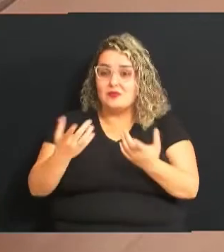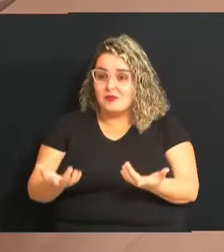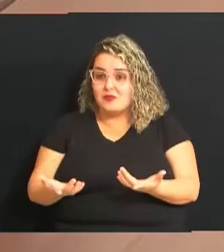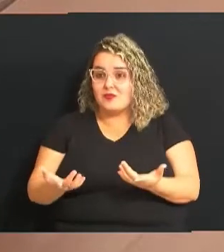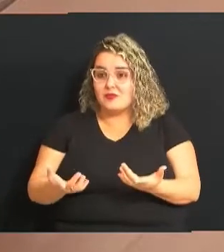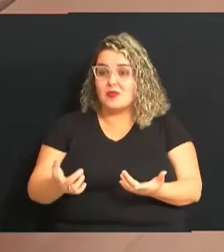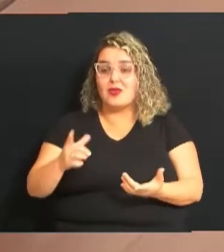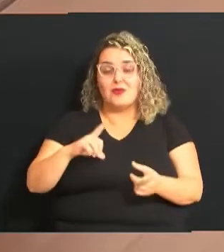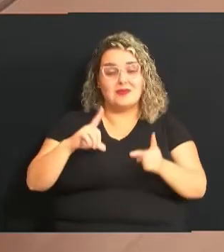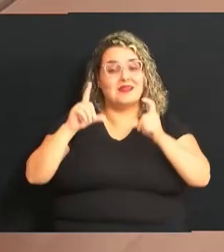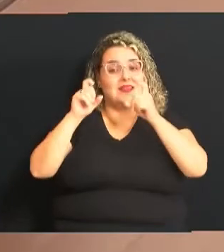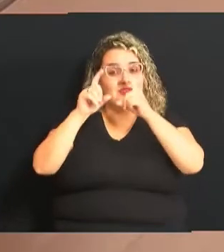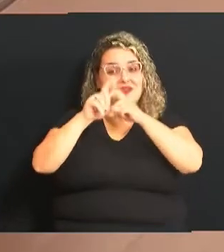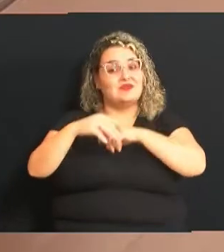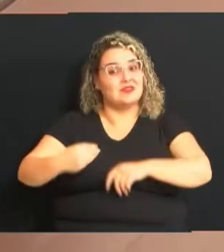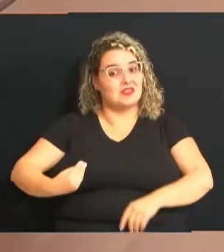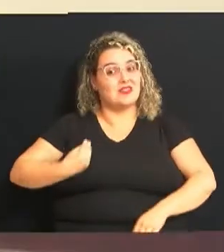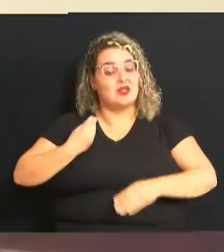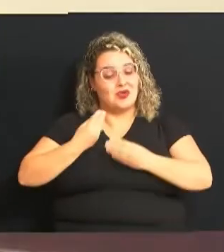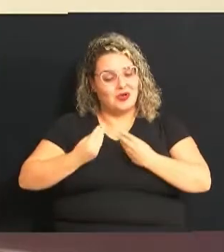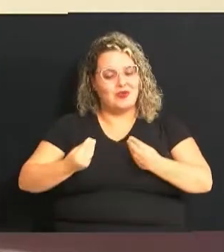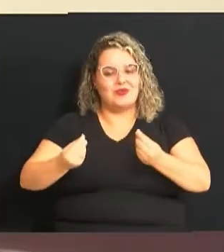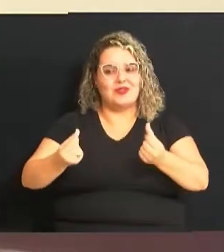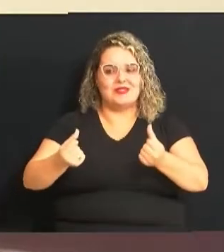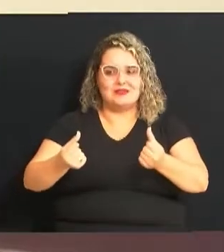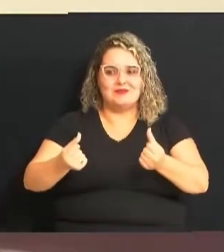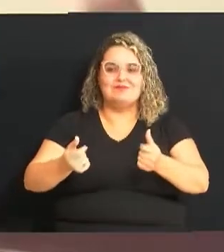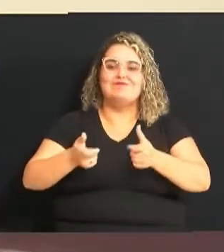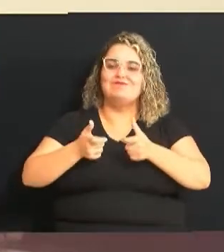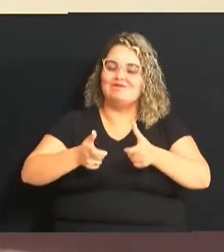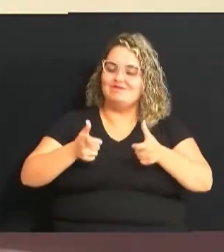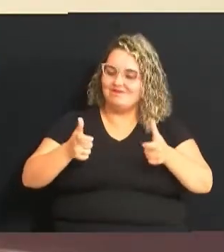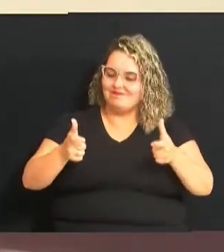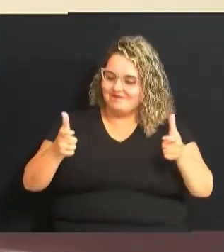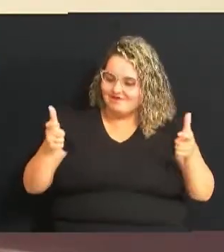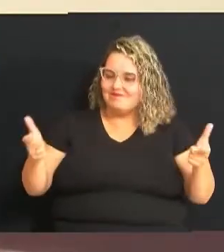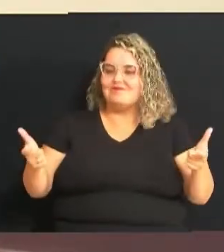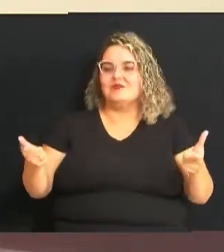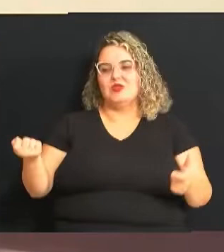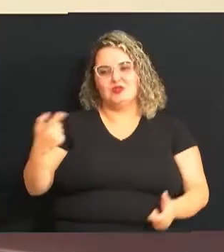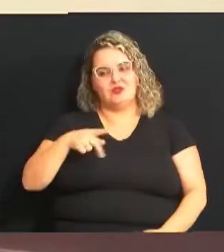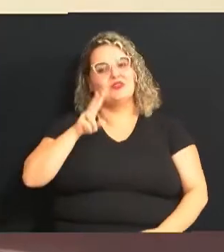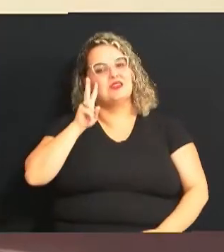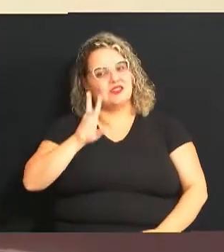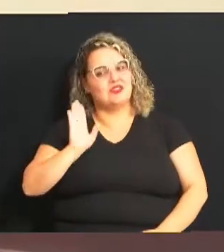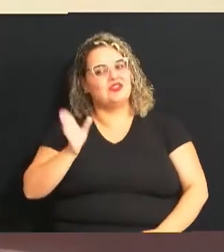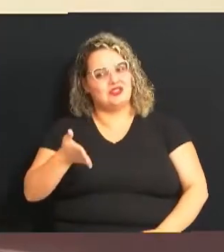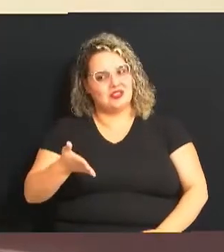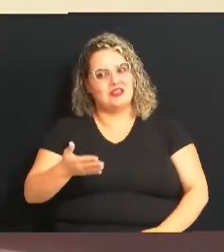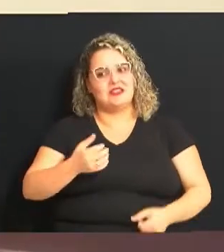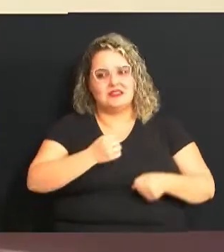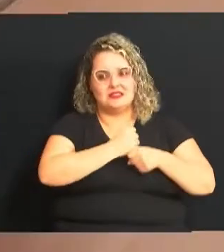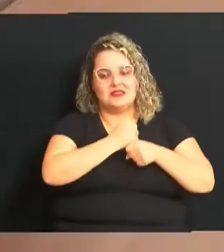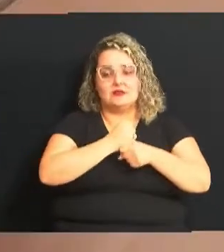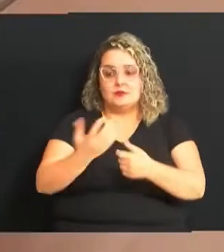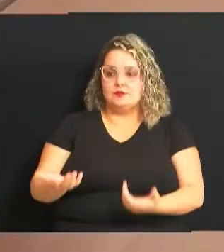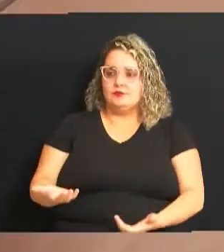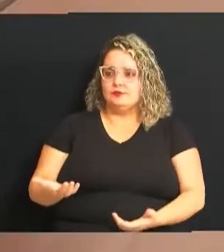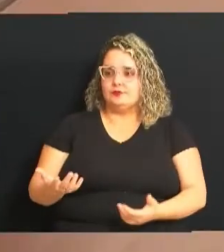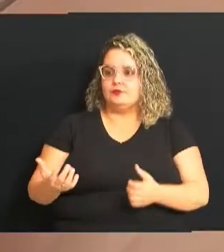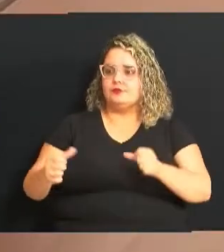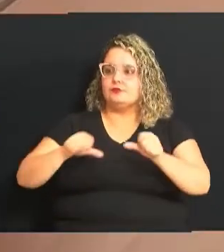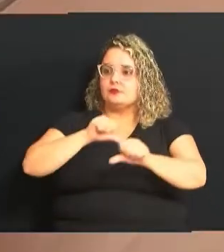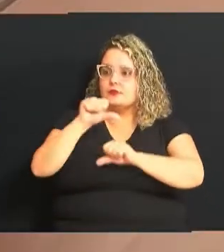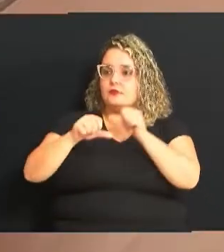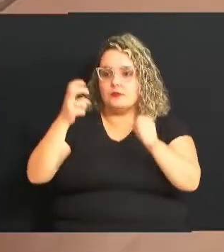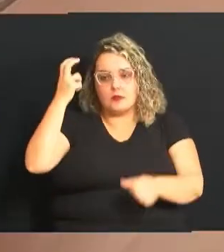muita dificuldade para viver com qualidade, vai ser um número muito maior do que a gente está vendo nesses últimos anos. E até uma mudança de